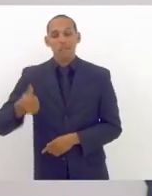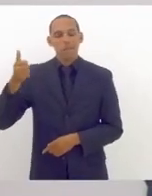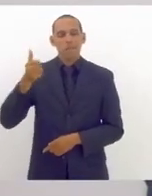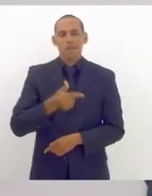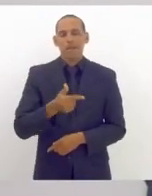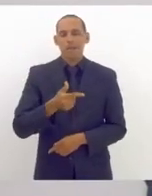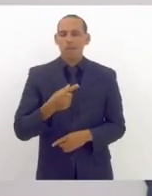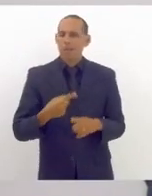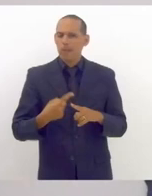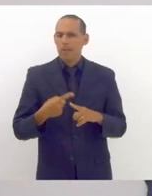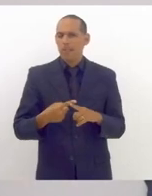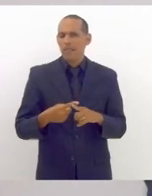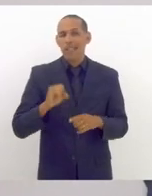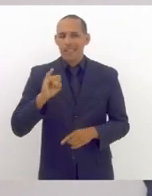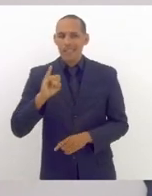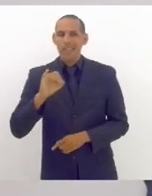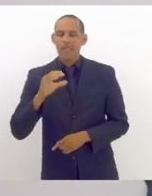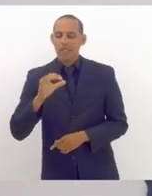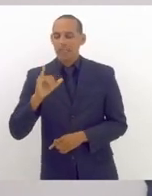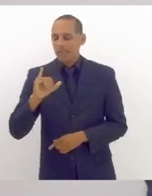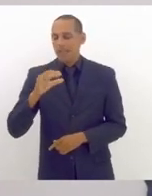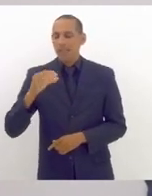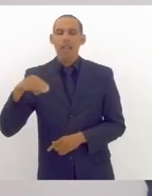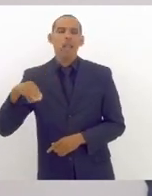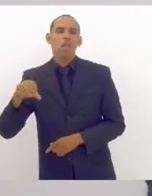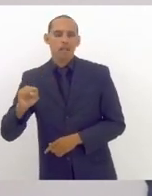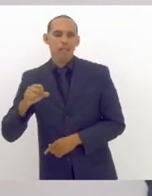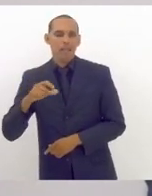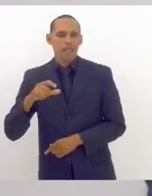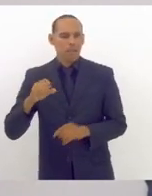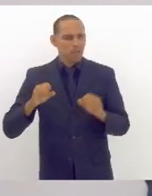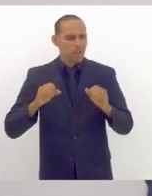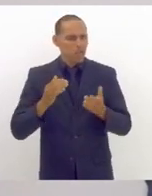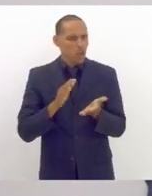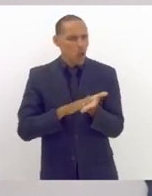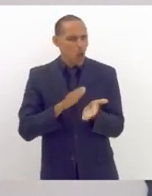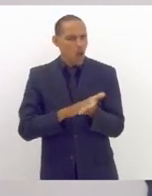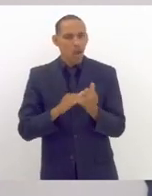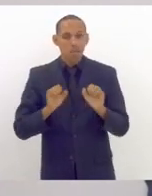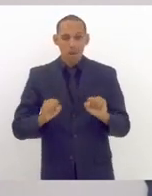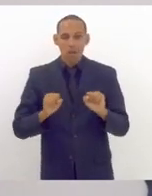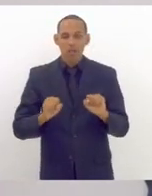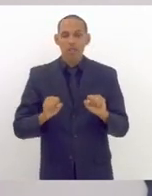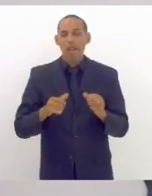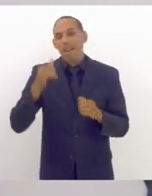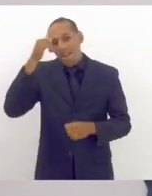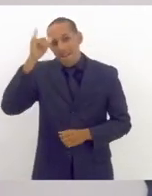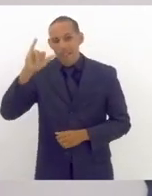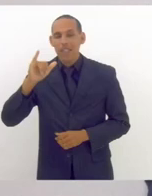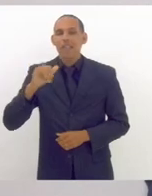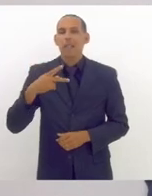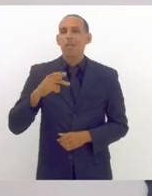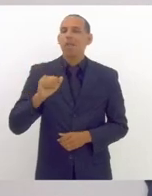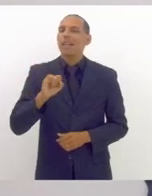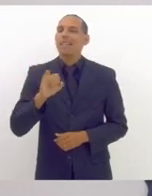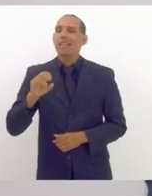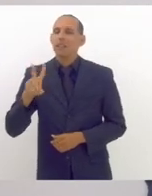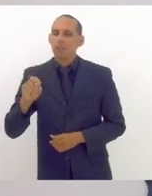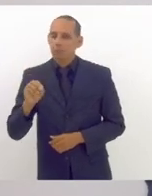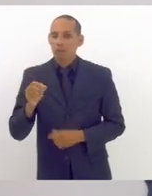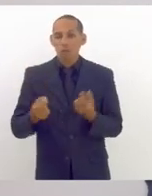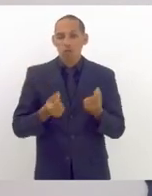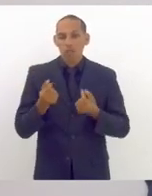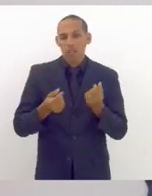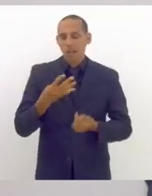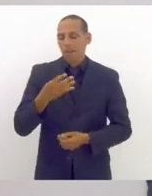de fato cobrar ICMS a gente evita um passivo é financeiro na ordem de 400 bilhões de reais